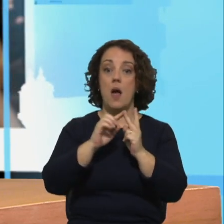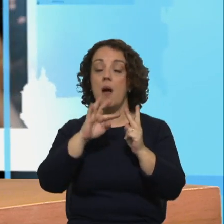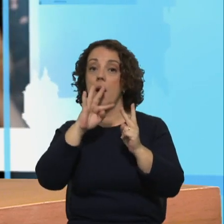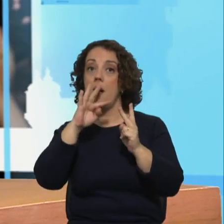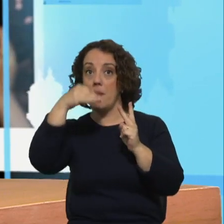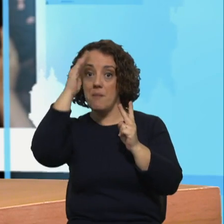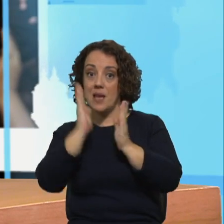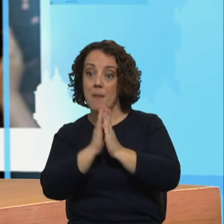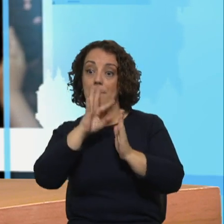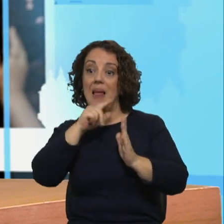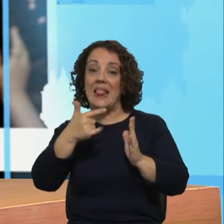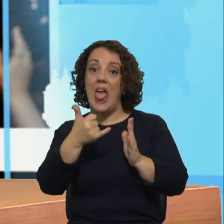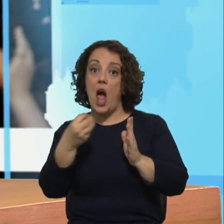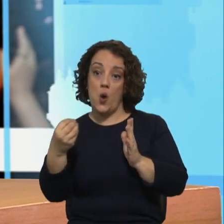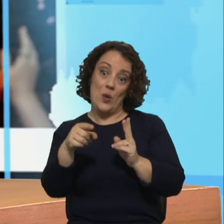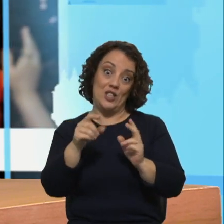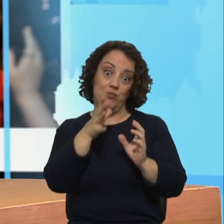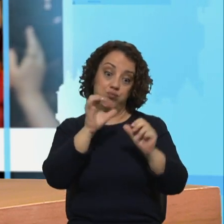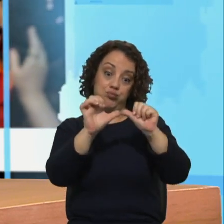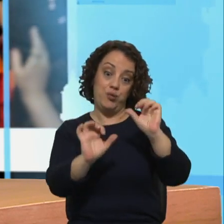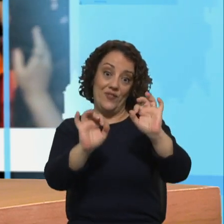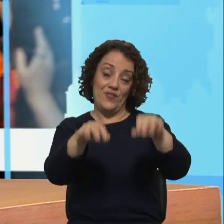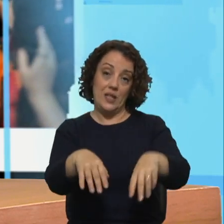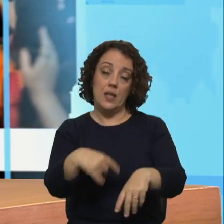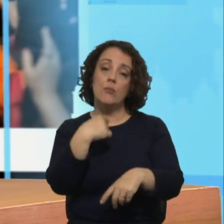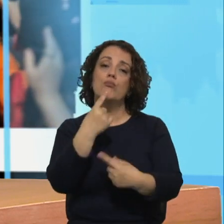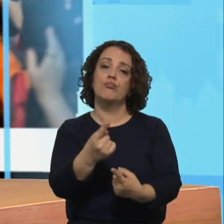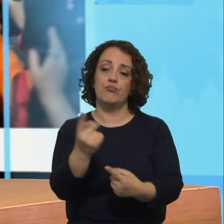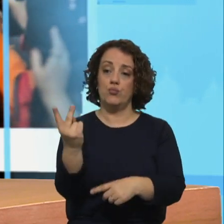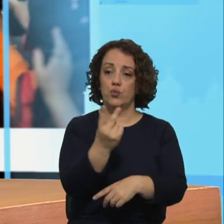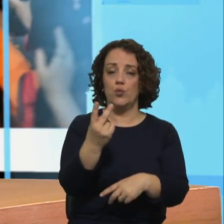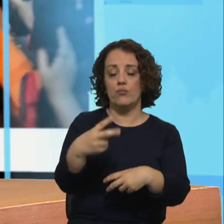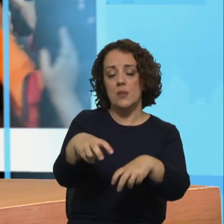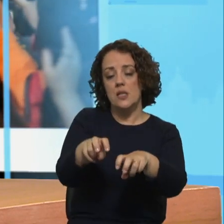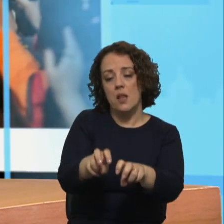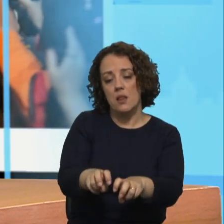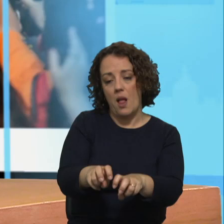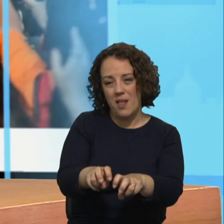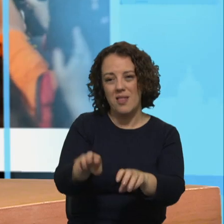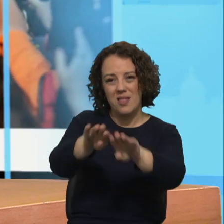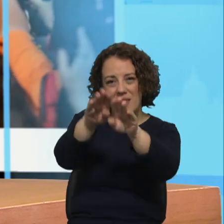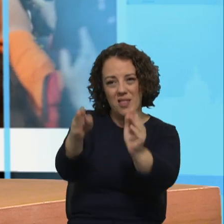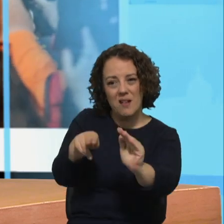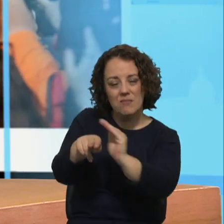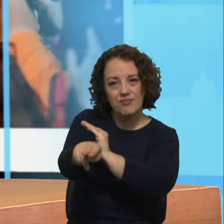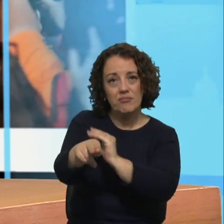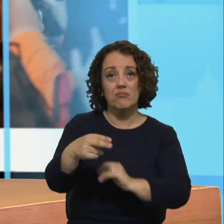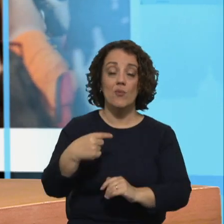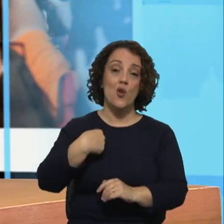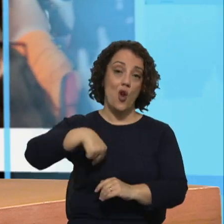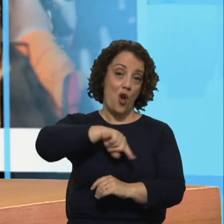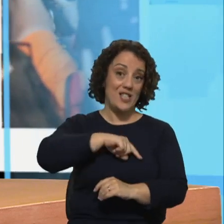termina o Evangelho, ficaram sentadas à porta do sepulcro. E, portanto, nós mais ou menos permanecemos assim no Sábado